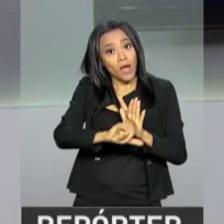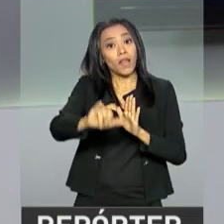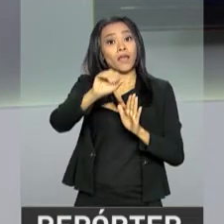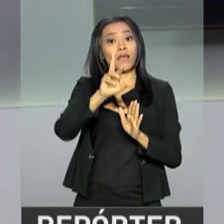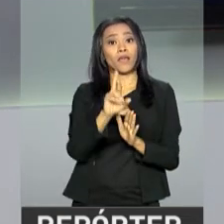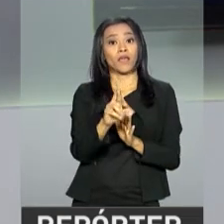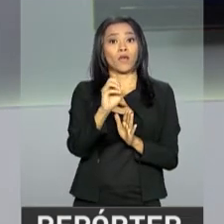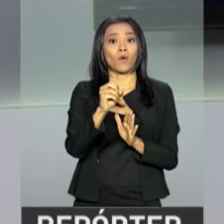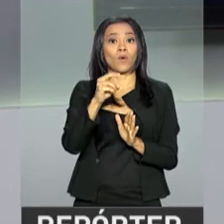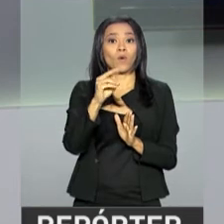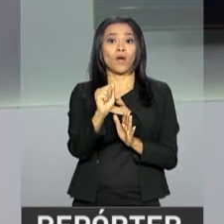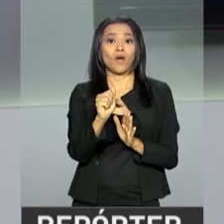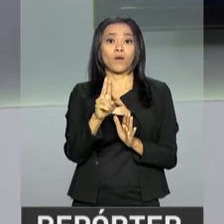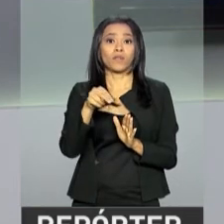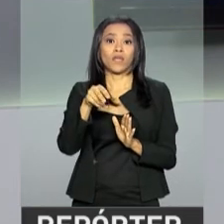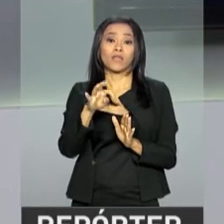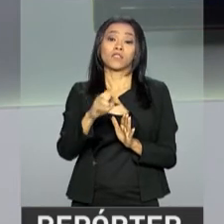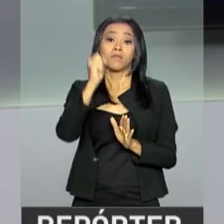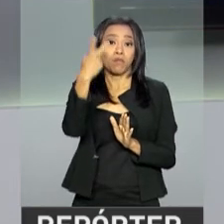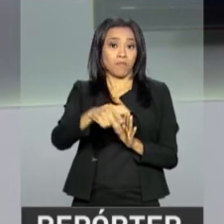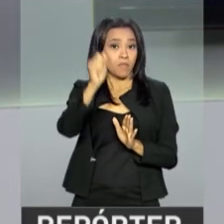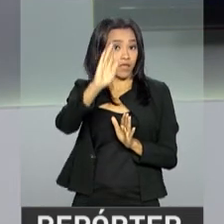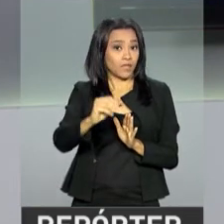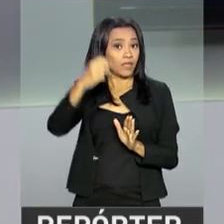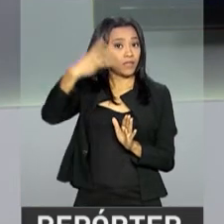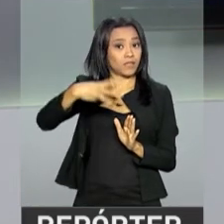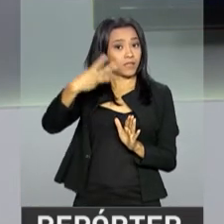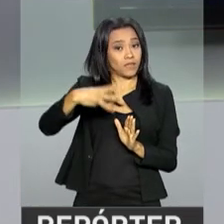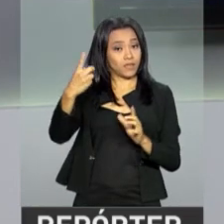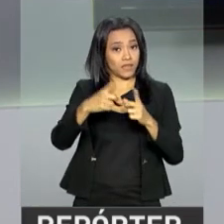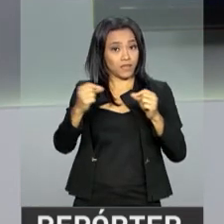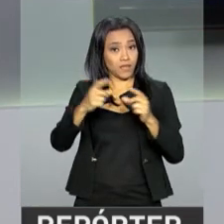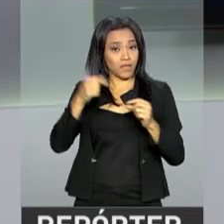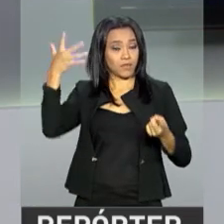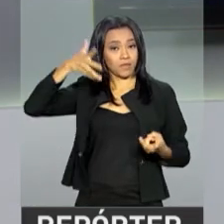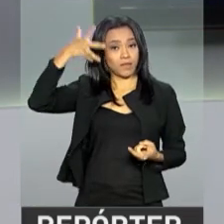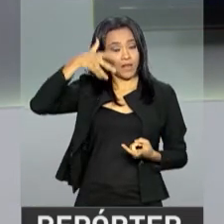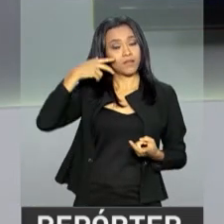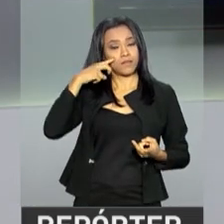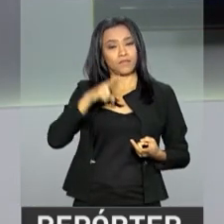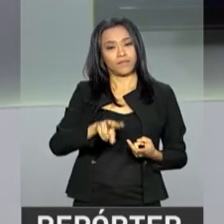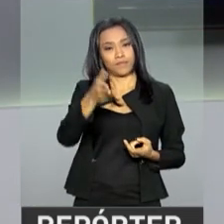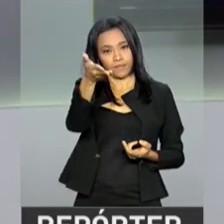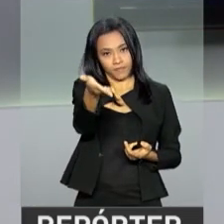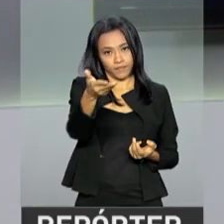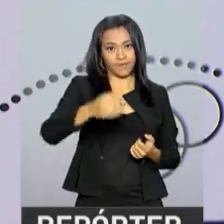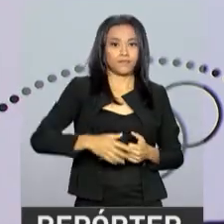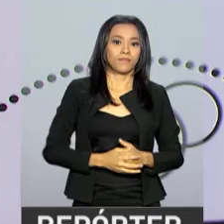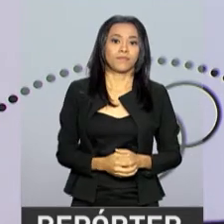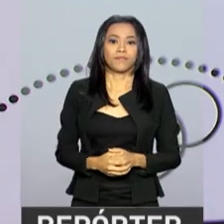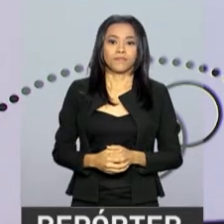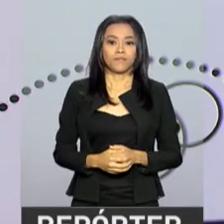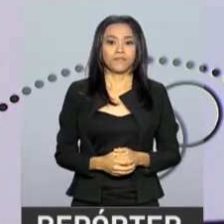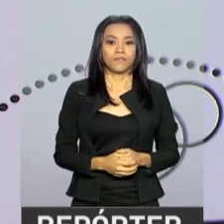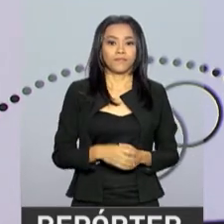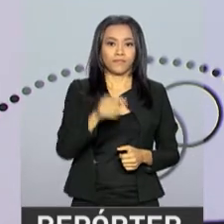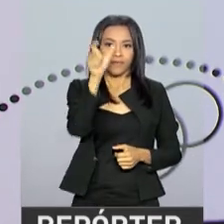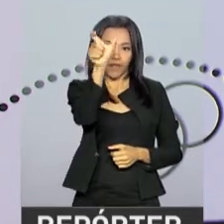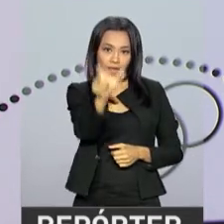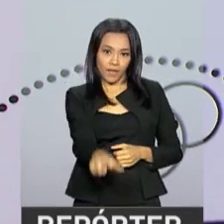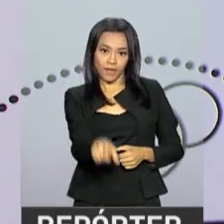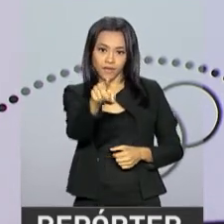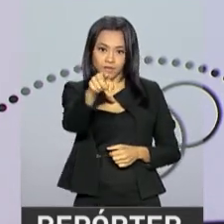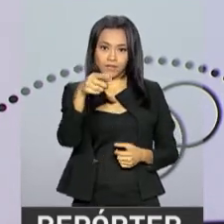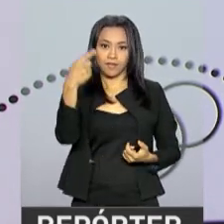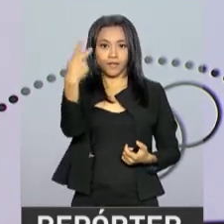foi a terceira cidade do país a receber as palestras ea repórter cleide lopes acompanhou esta triste